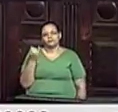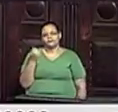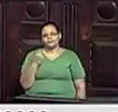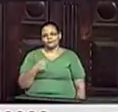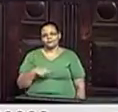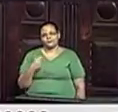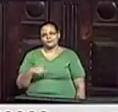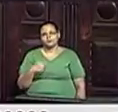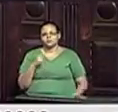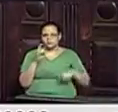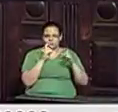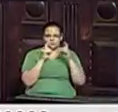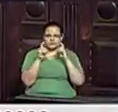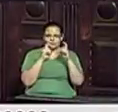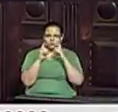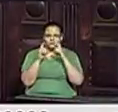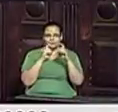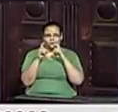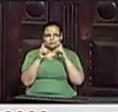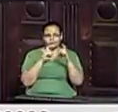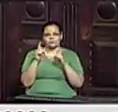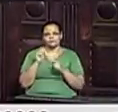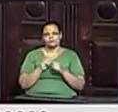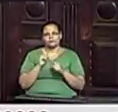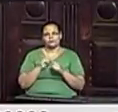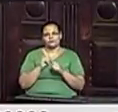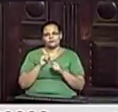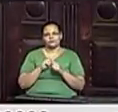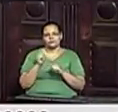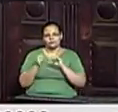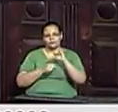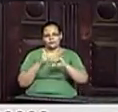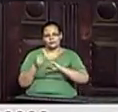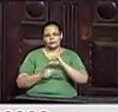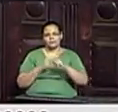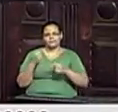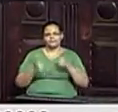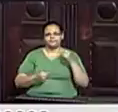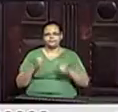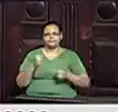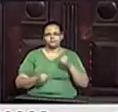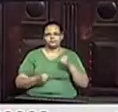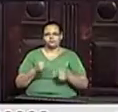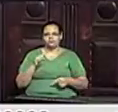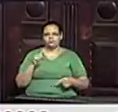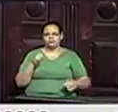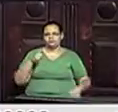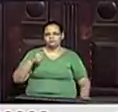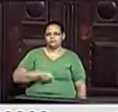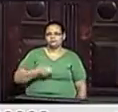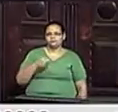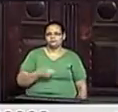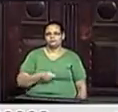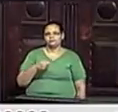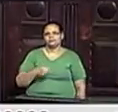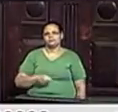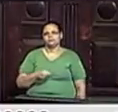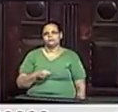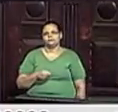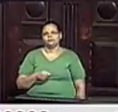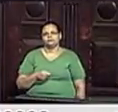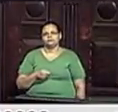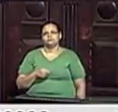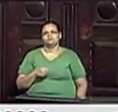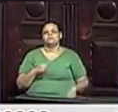fato, discutidos e fazer uma reforma política não pressionado por